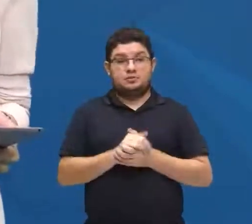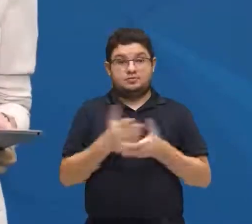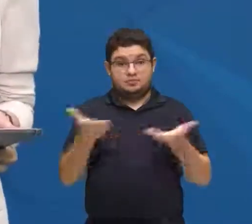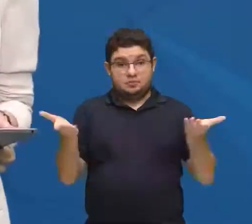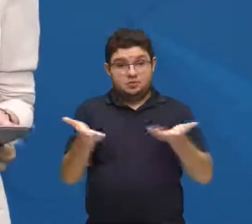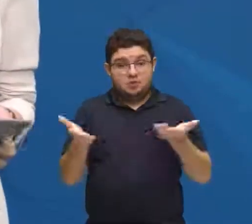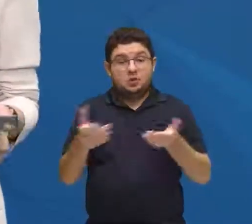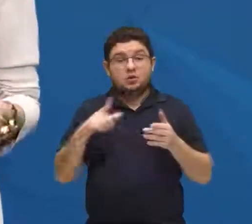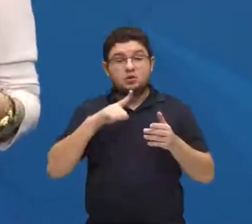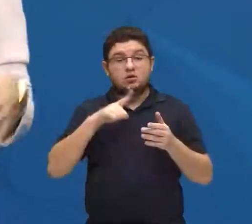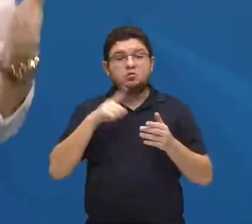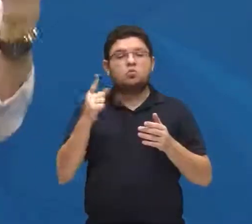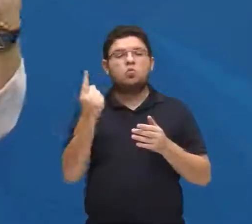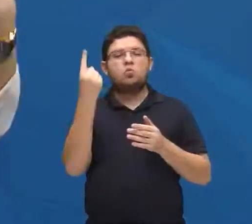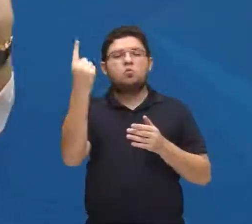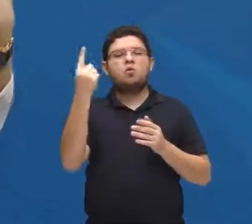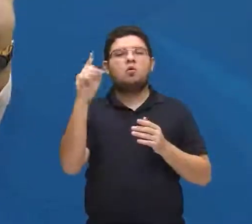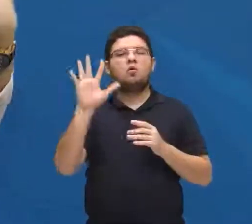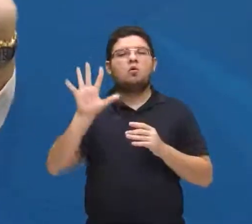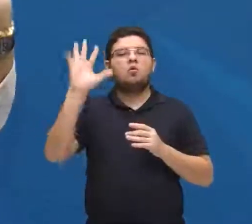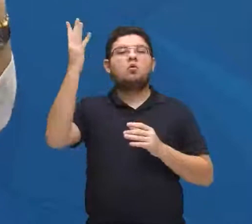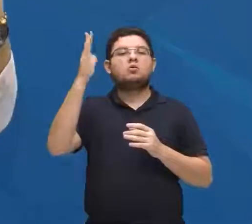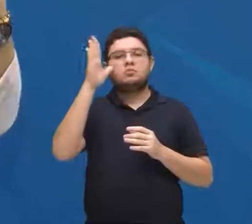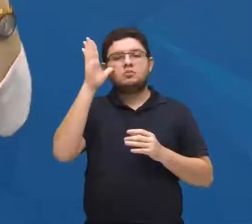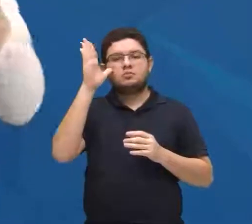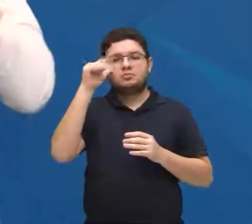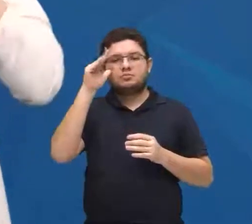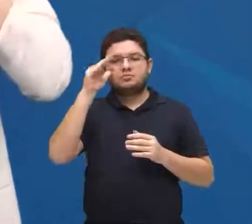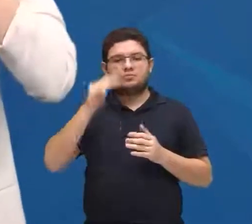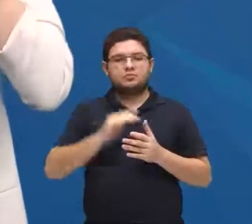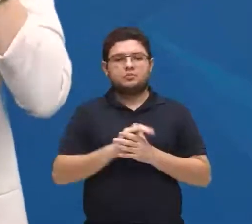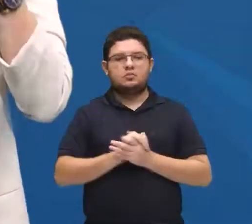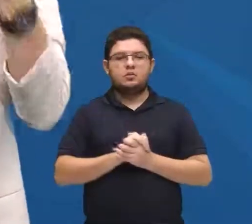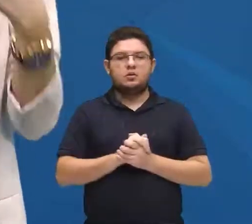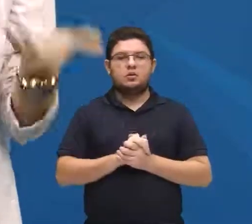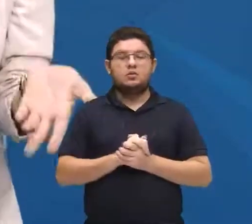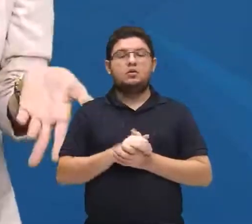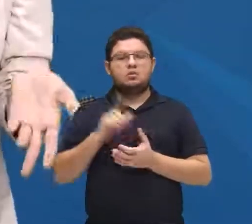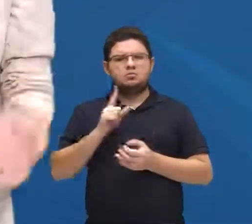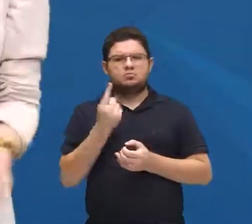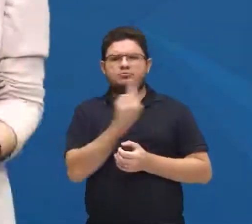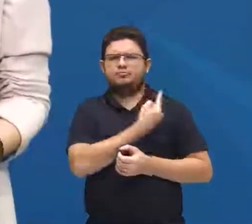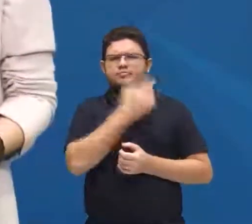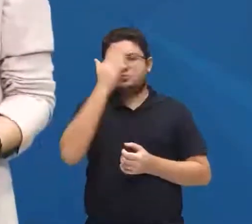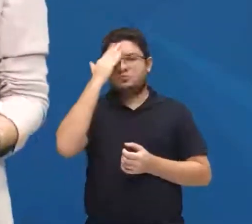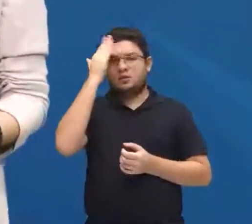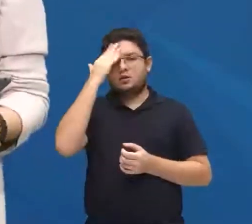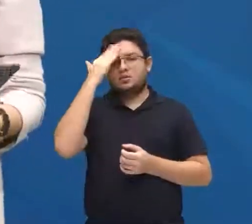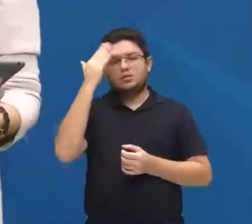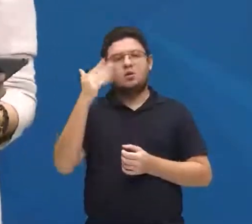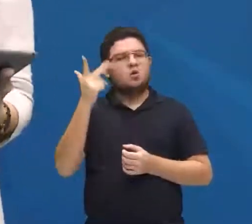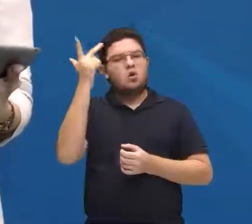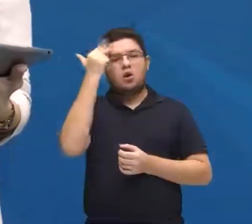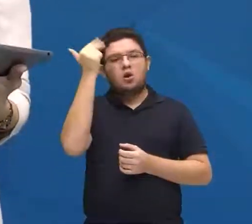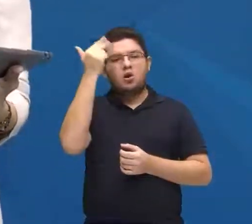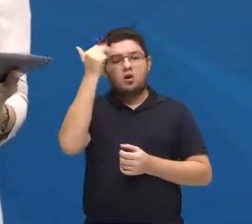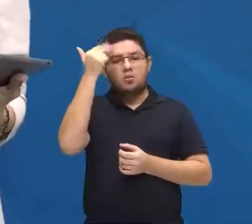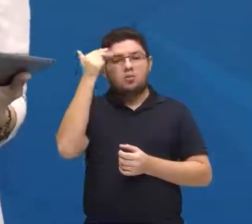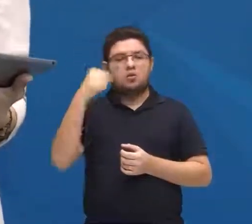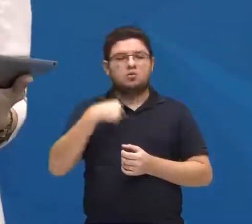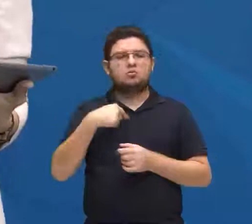fato curioso. A gente sabe que é muito comum, né? Eu particularmente já devo